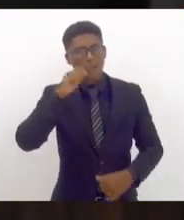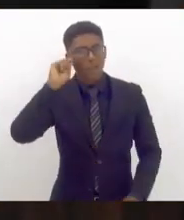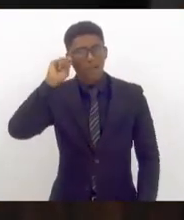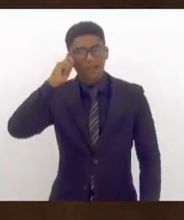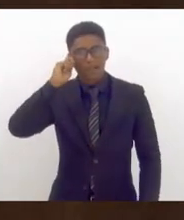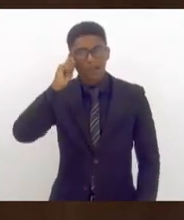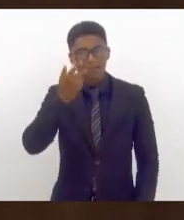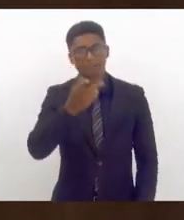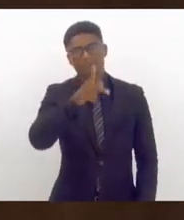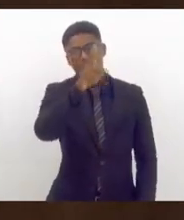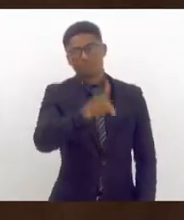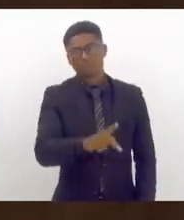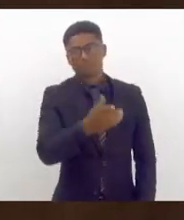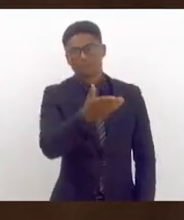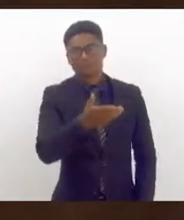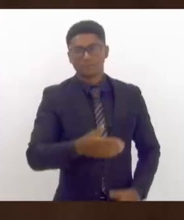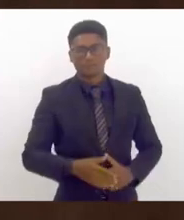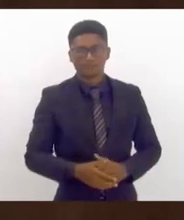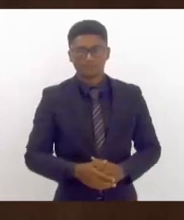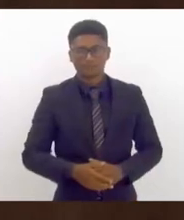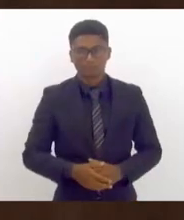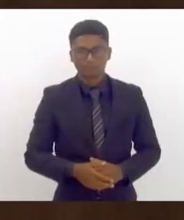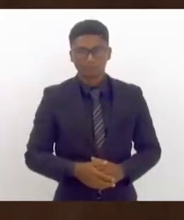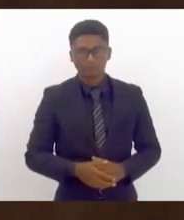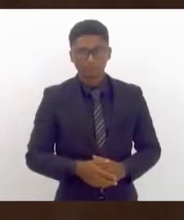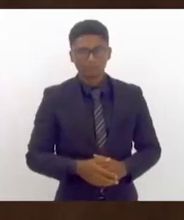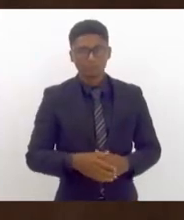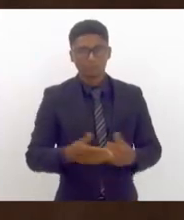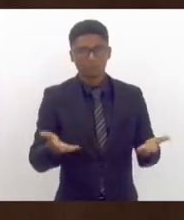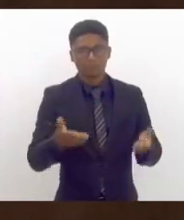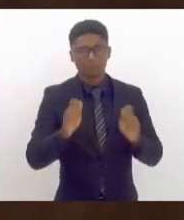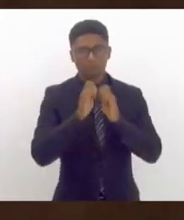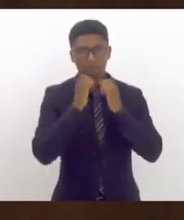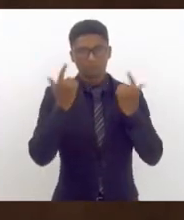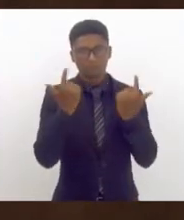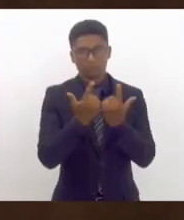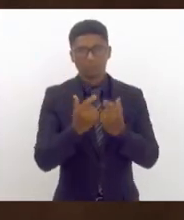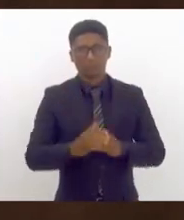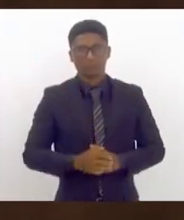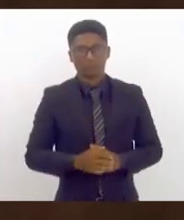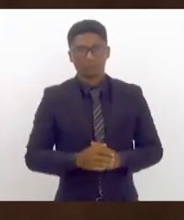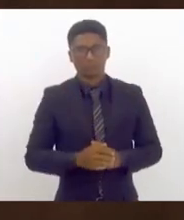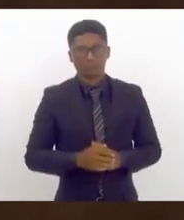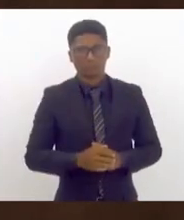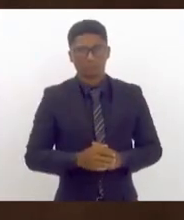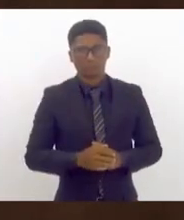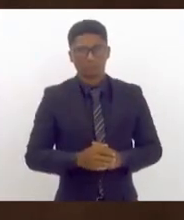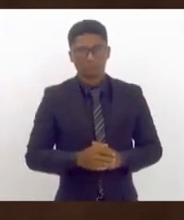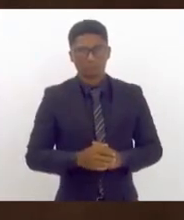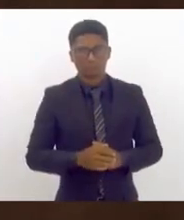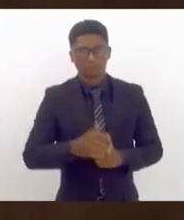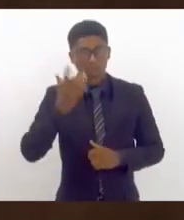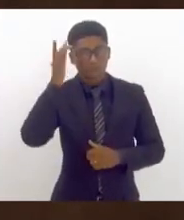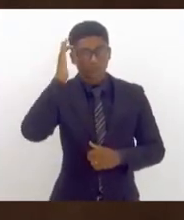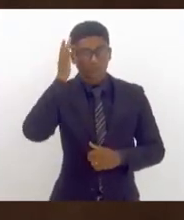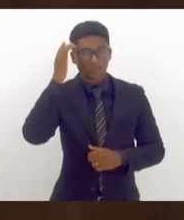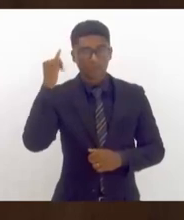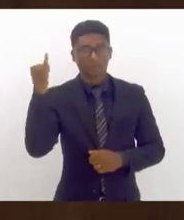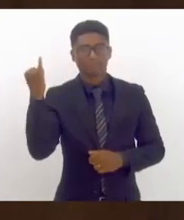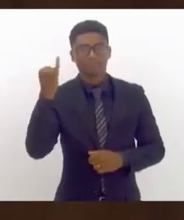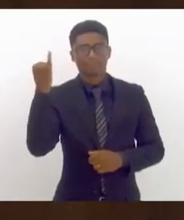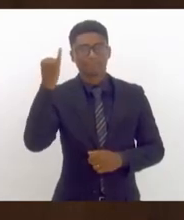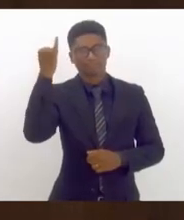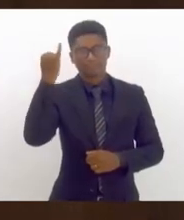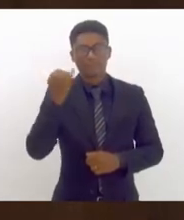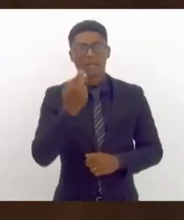sobretudo, presidindo a sessão ordinária da Assembleia Legislativa. E aí, só para pontuar aquilo que eu acho importantíssimo